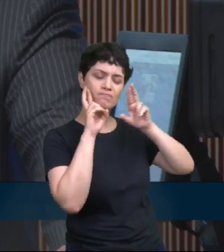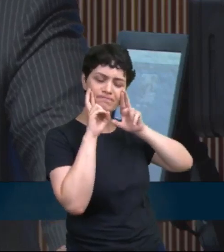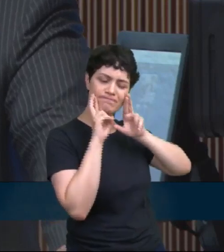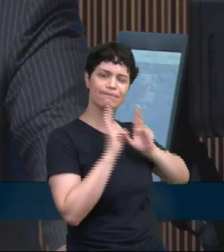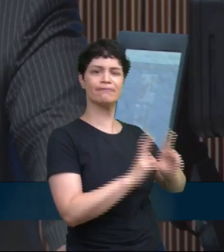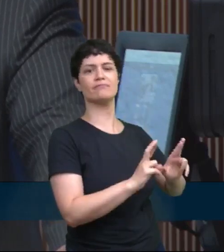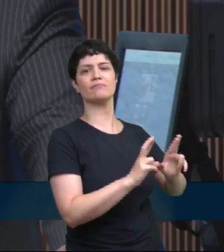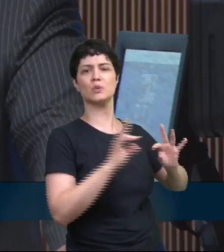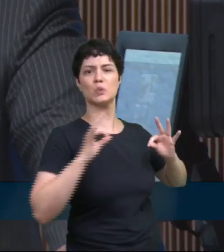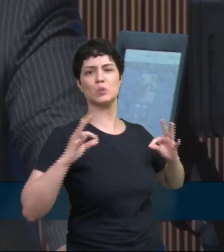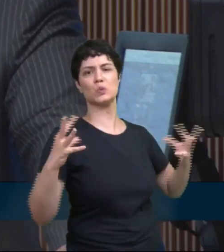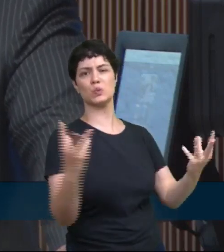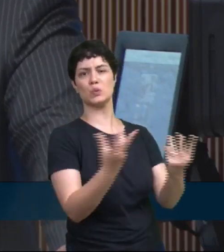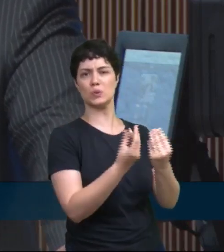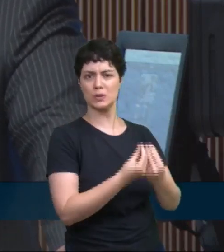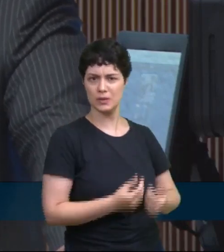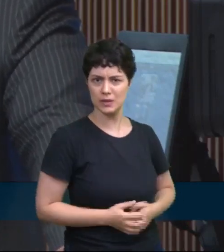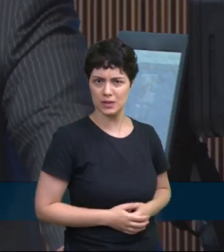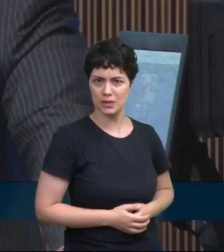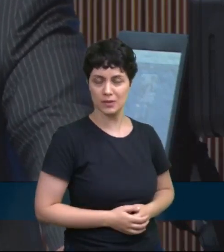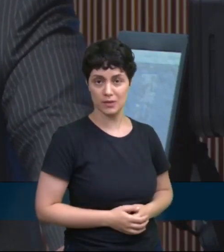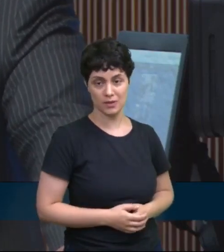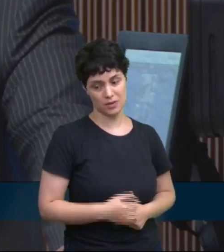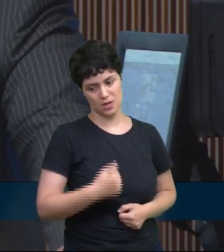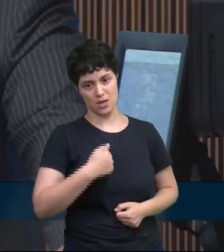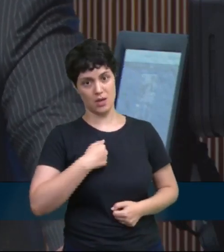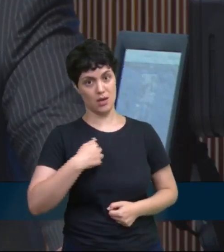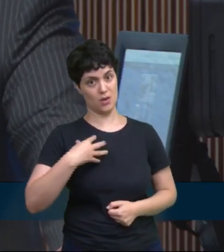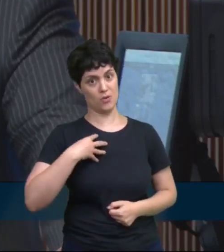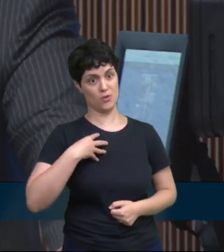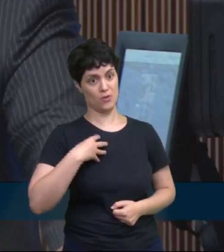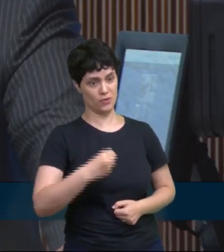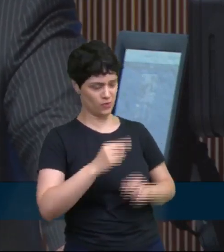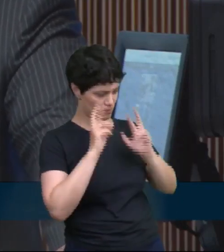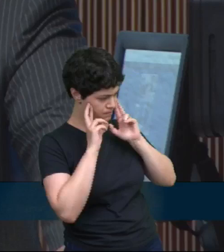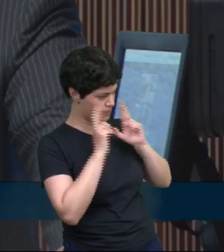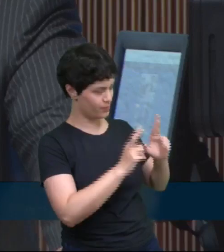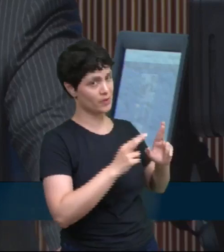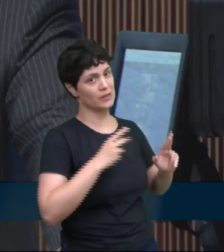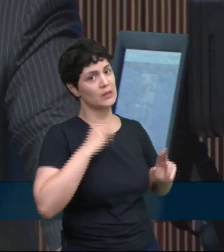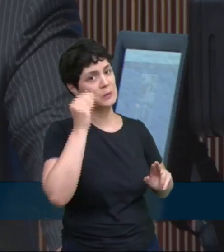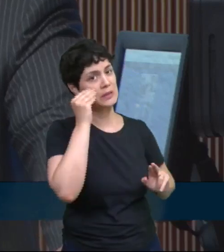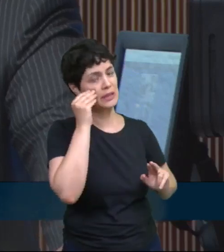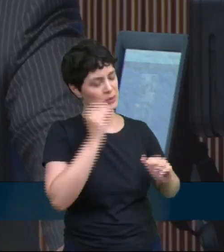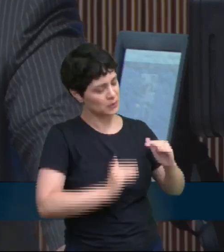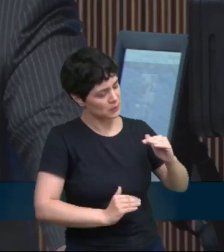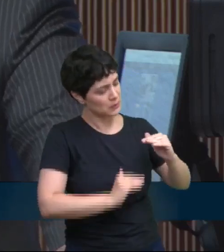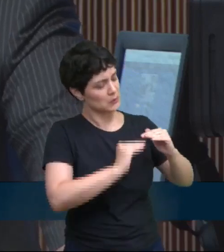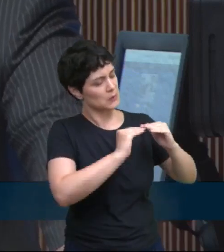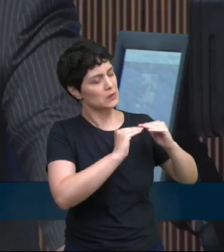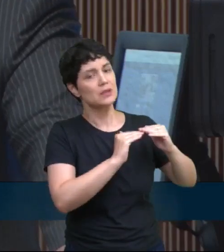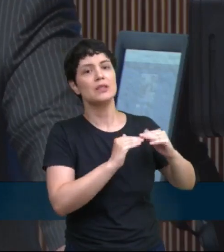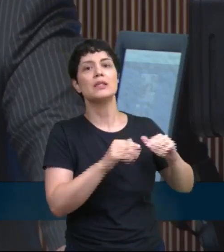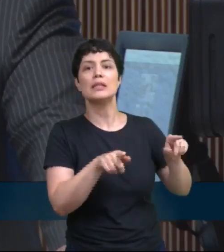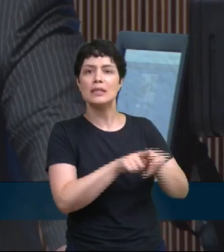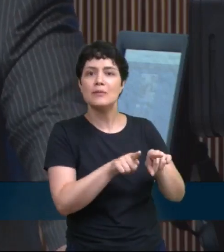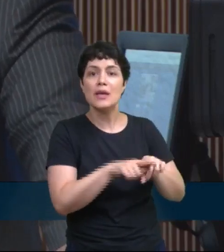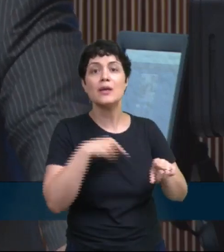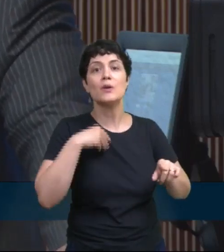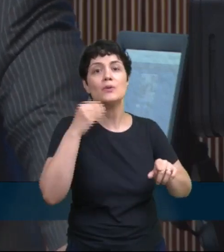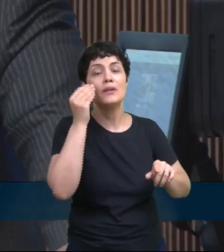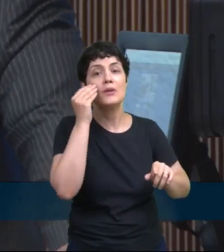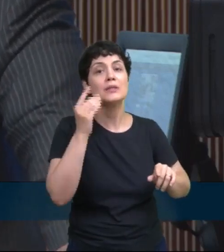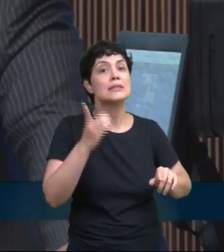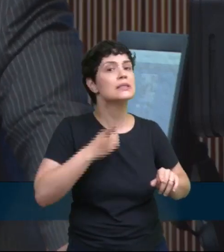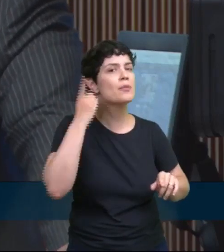reconhecimento do filho que eu tento ser e do deputado que eu procuro ser para